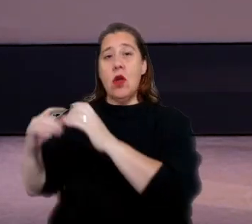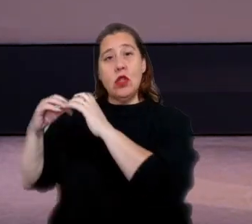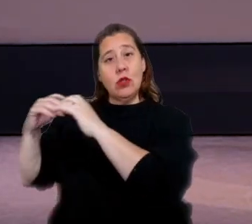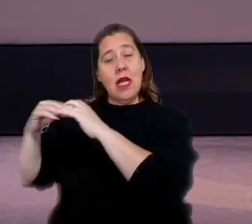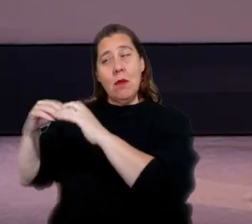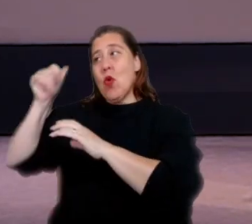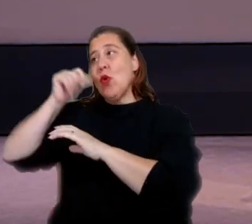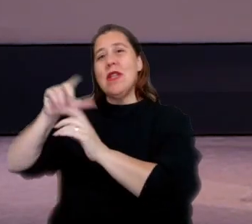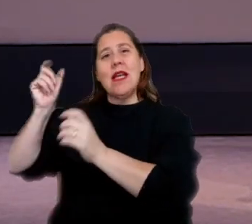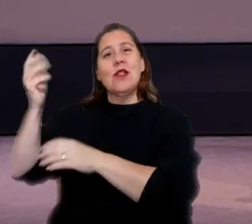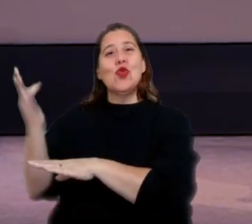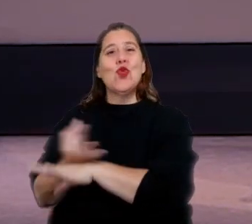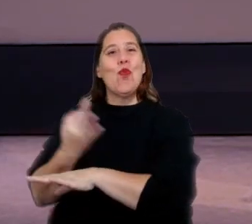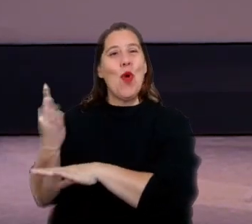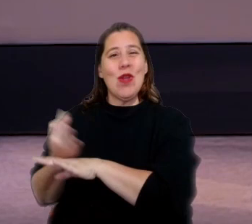aguenta lidar.